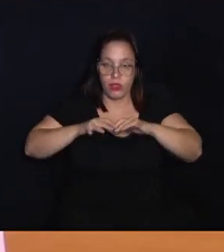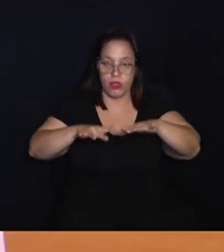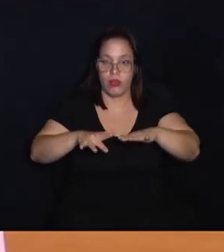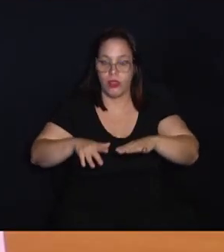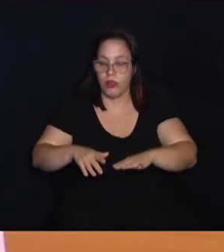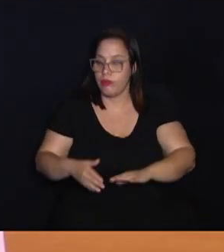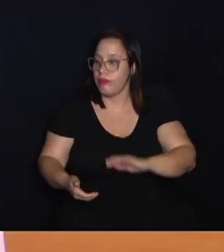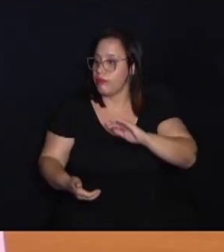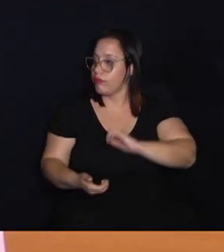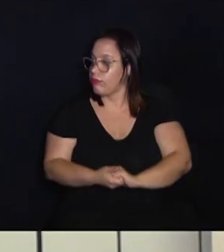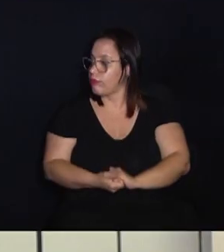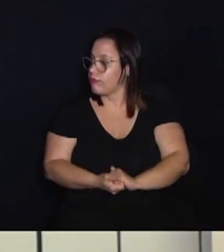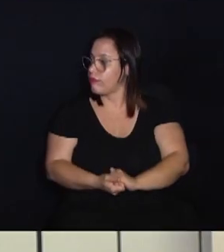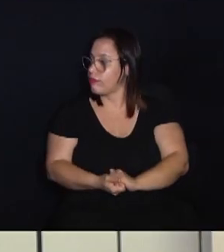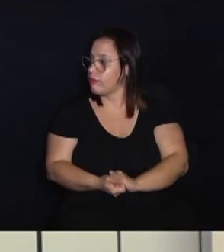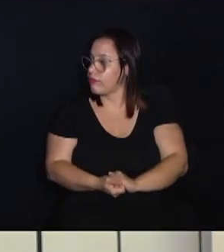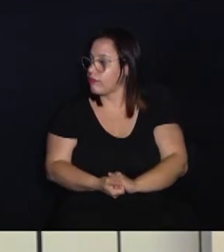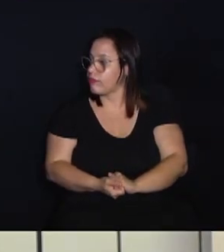cidade.